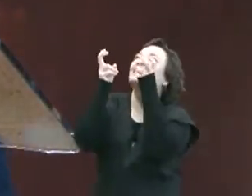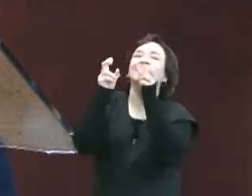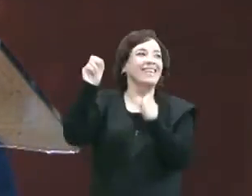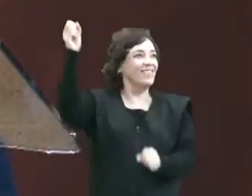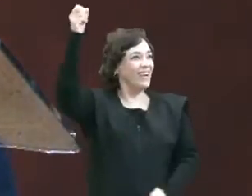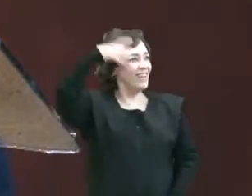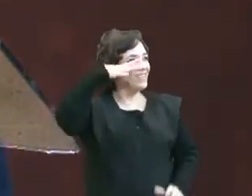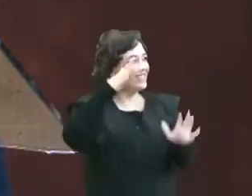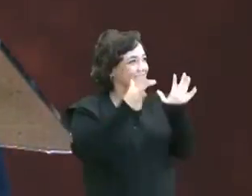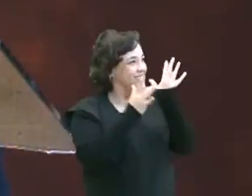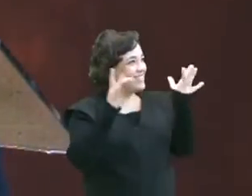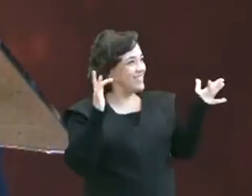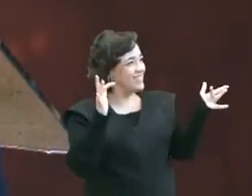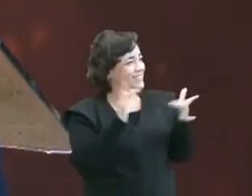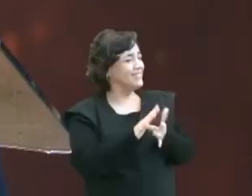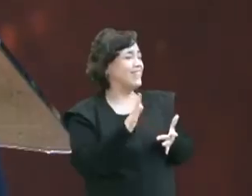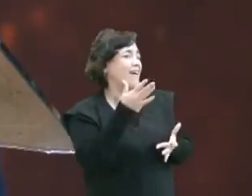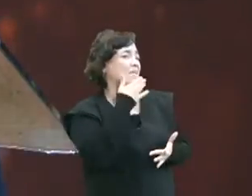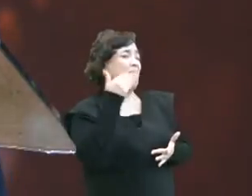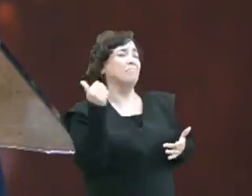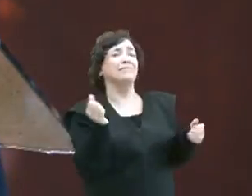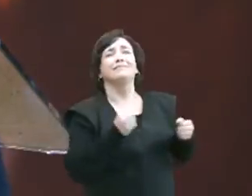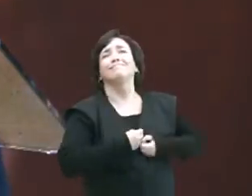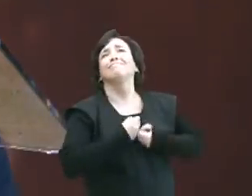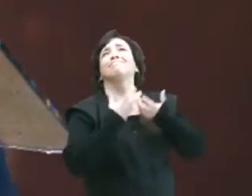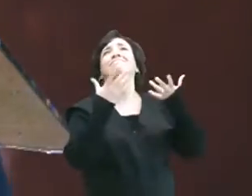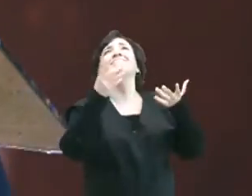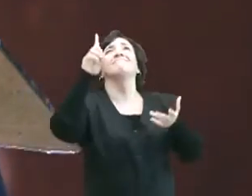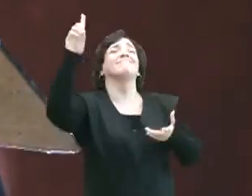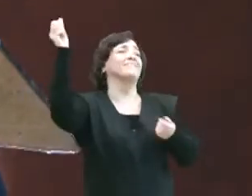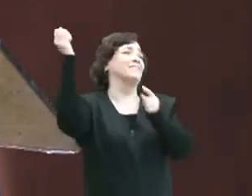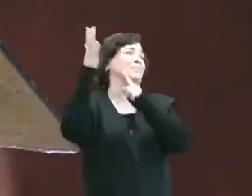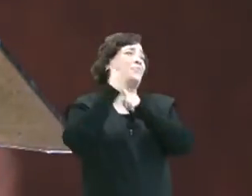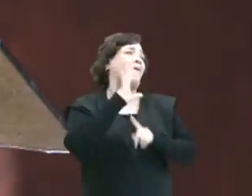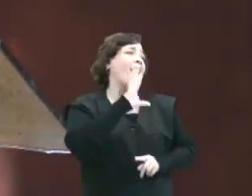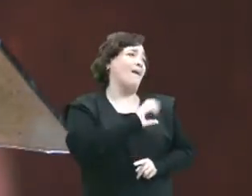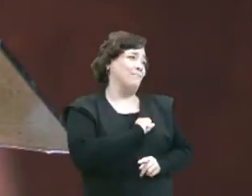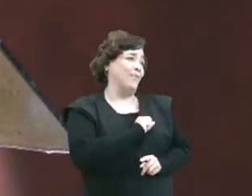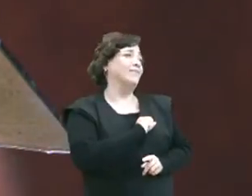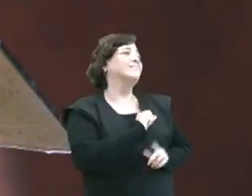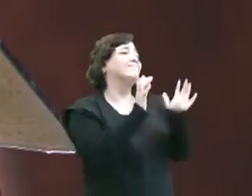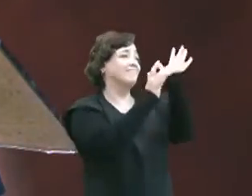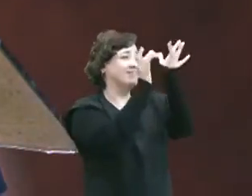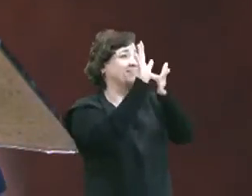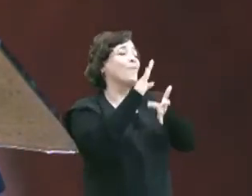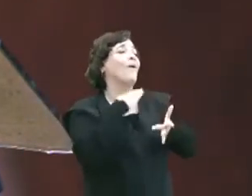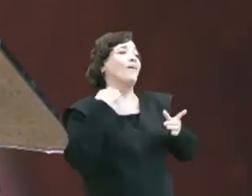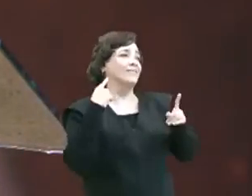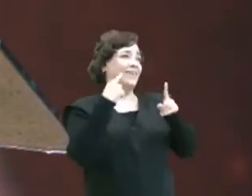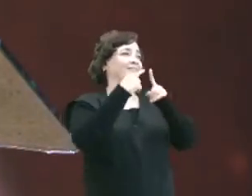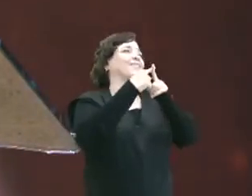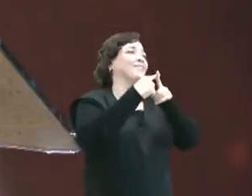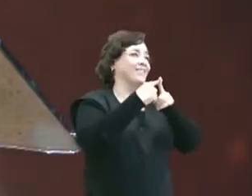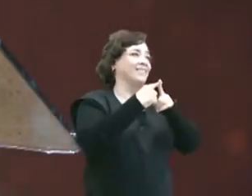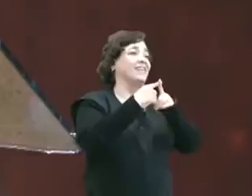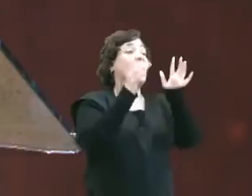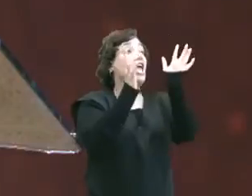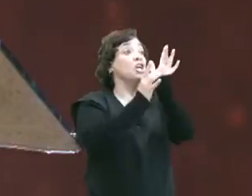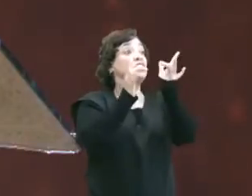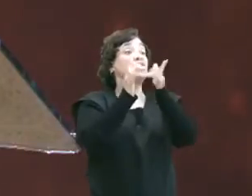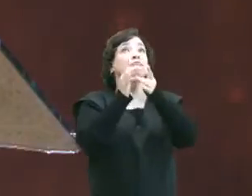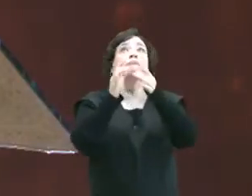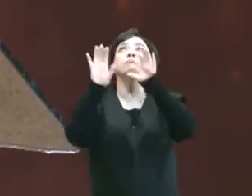Essa é a maior expressão do poder de Deus na vida de alguém. Quando ele nasce de novo, sai